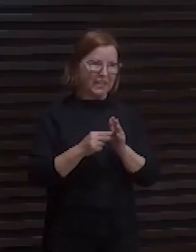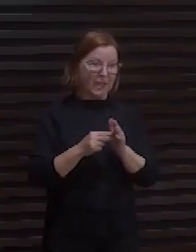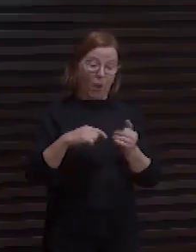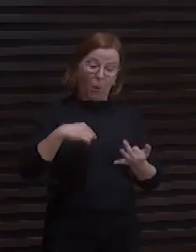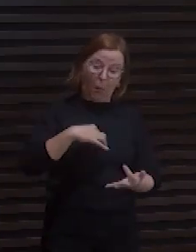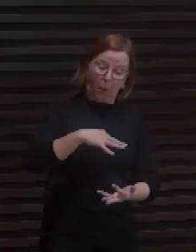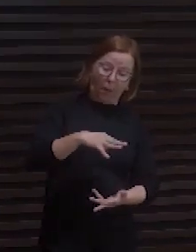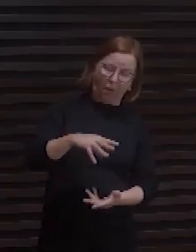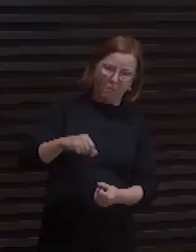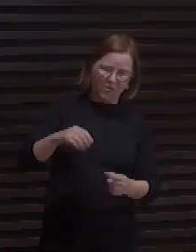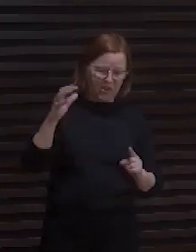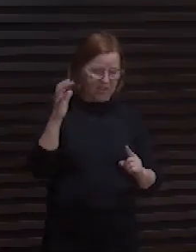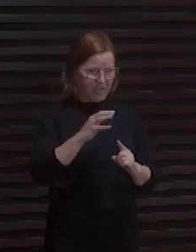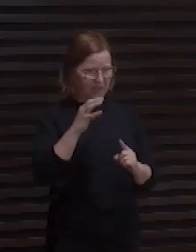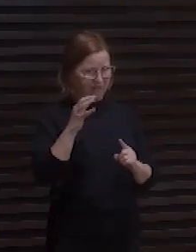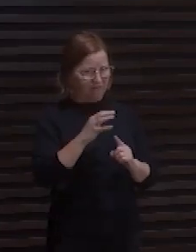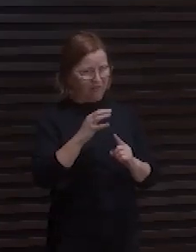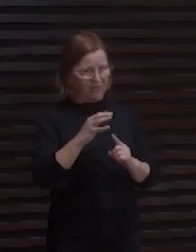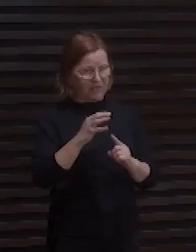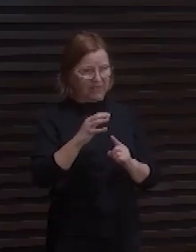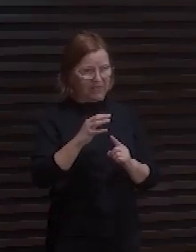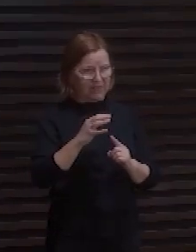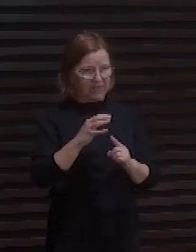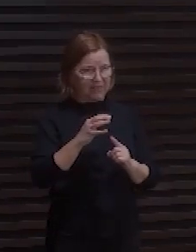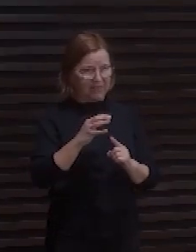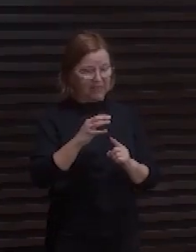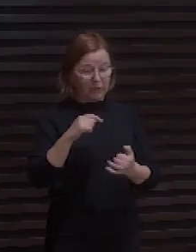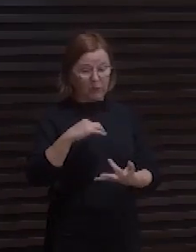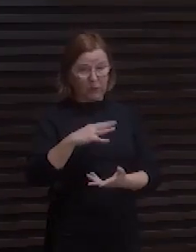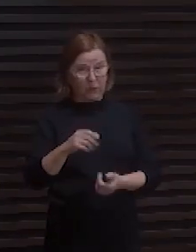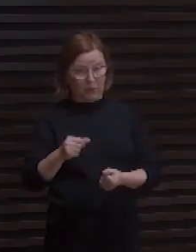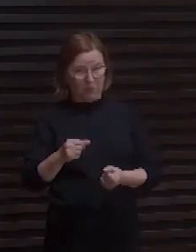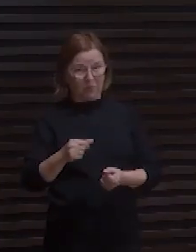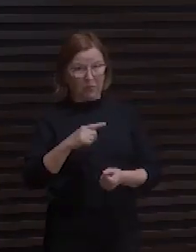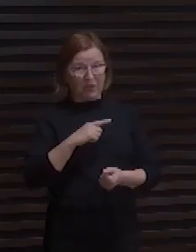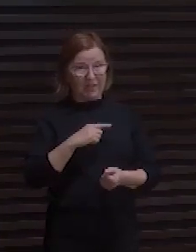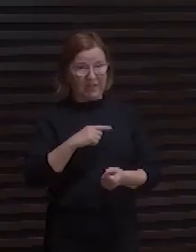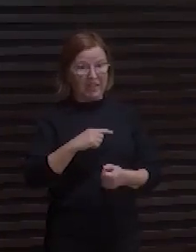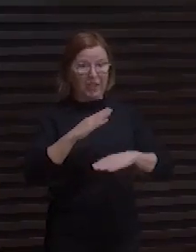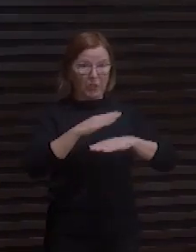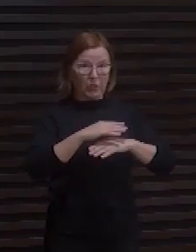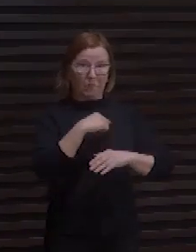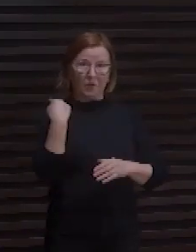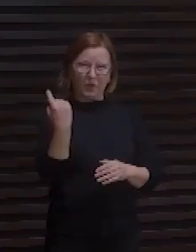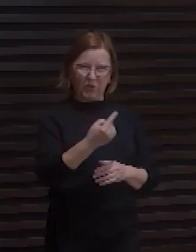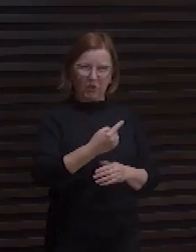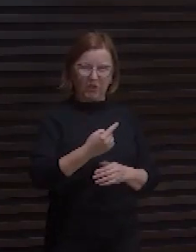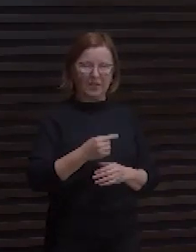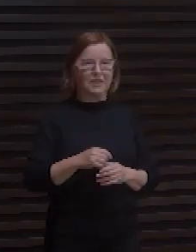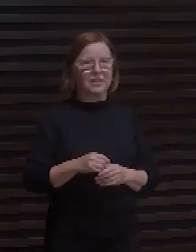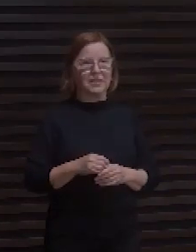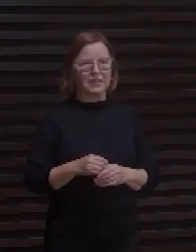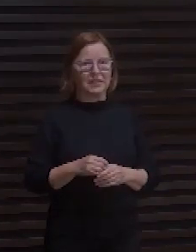mundo, esta influência que o mundo tenta fazer sobre nós, tentando incutir nas